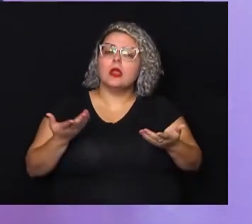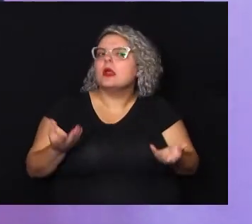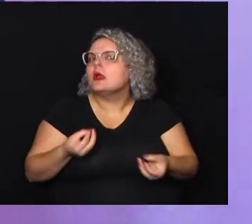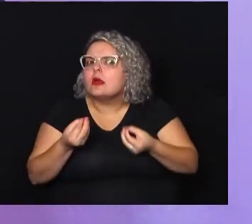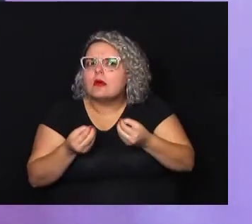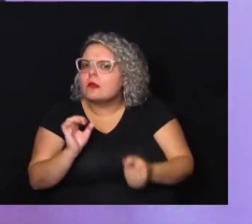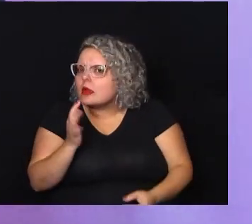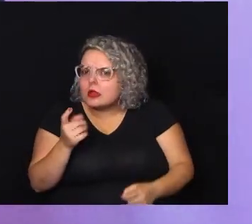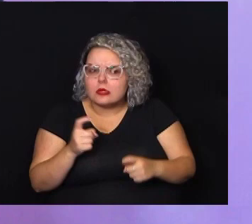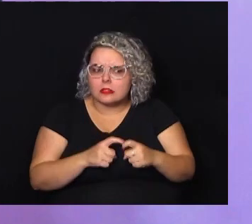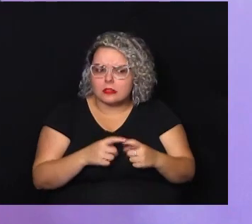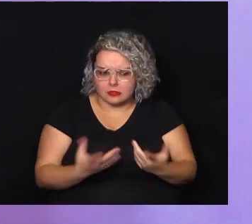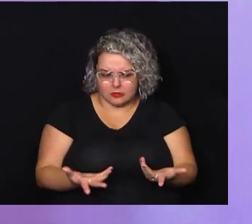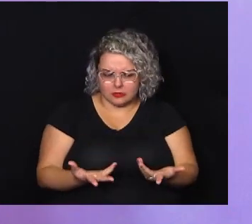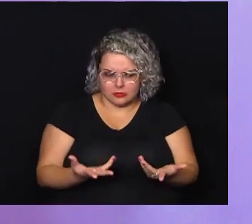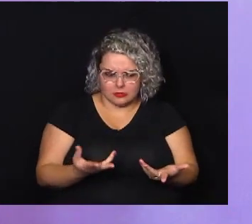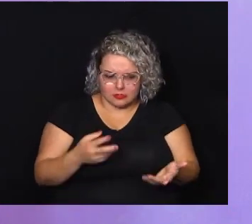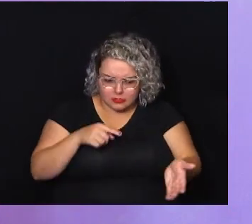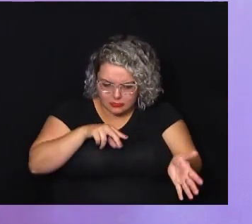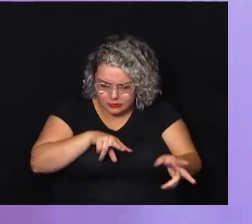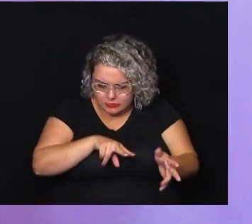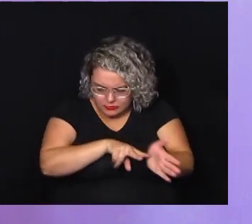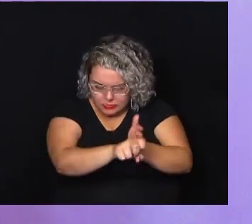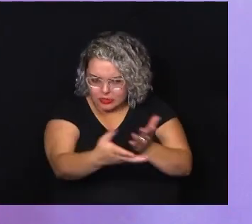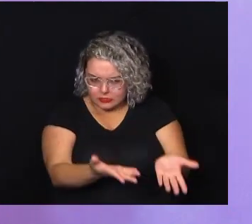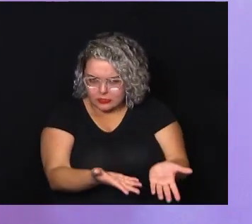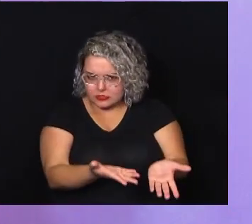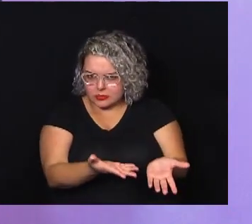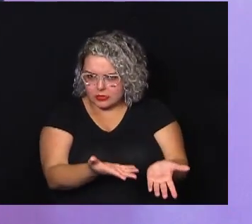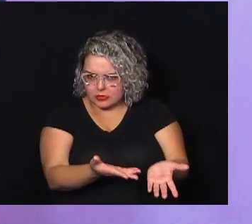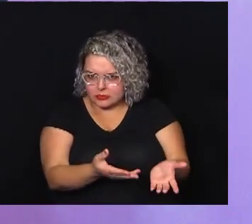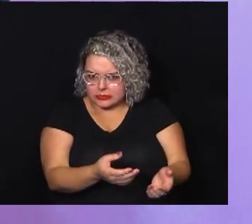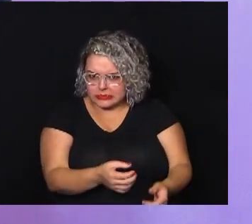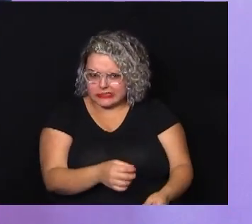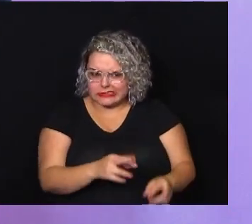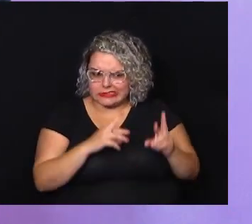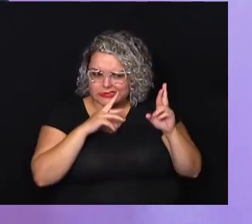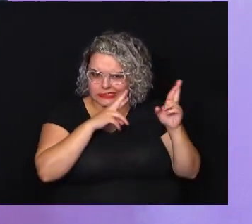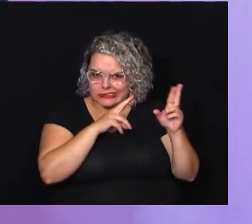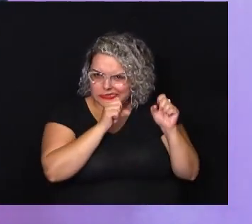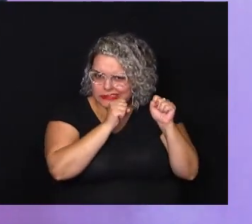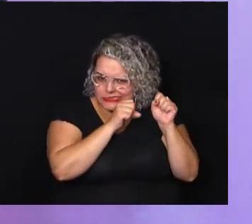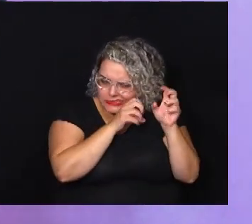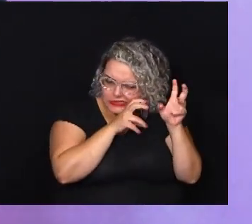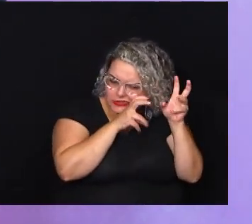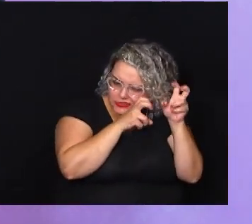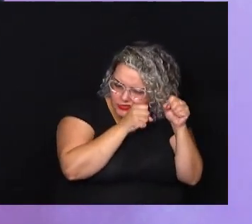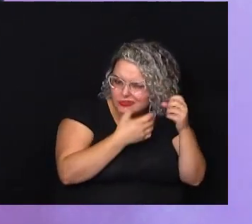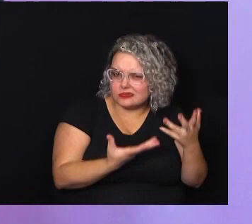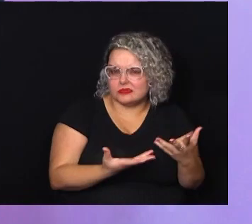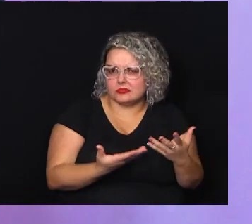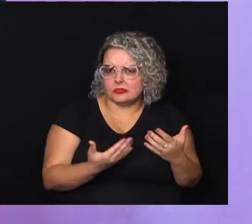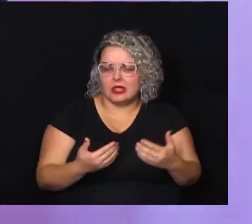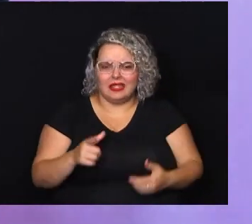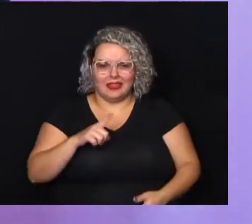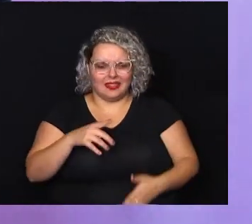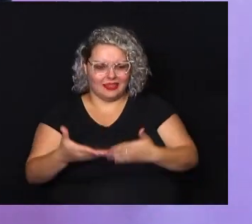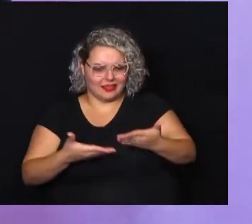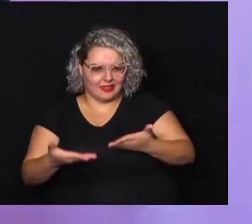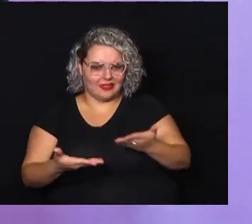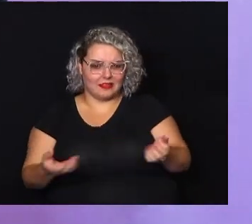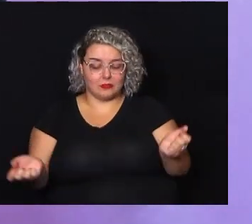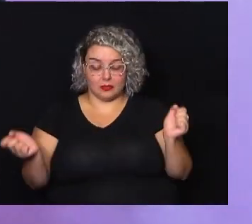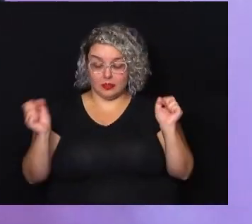esse diagnóstico, a pessoa foi detectada aí com esse excesso de sonolência, né? Como que faz?